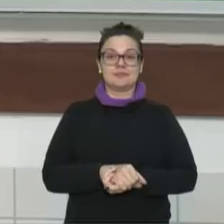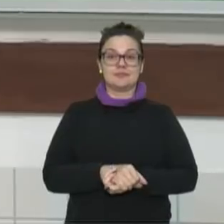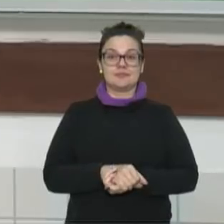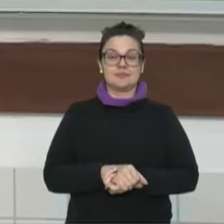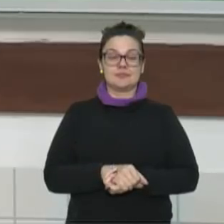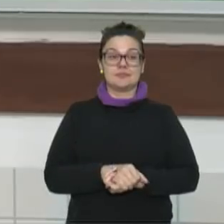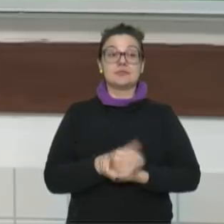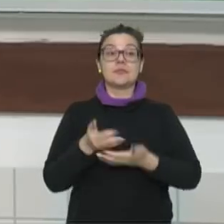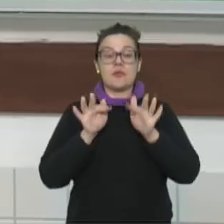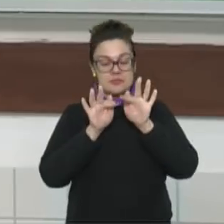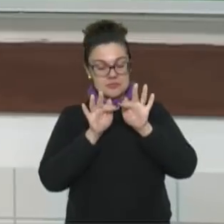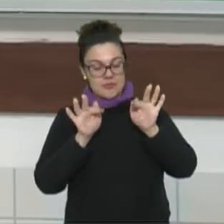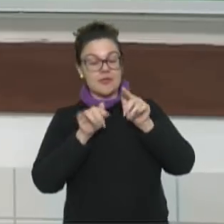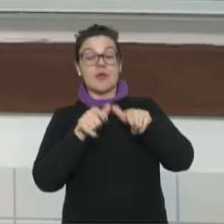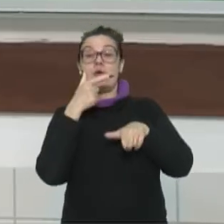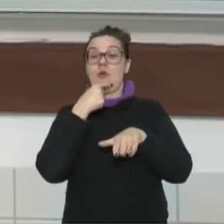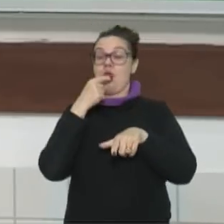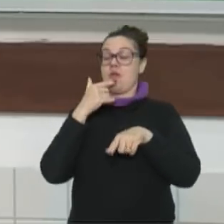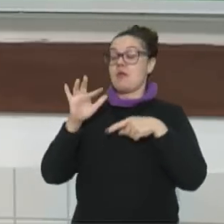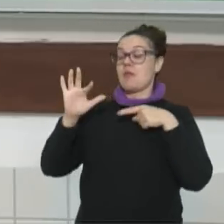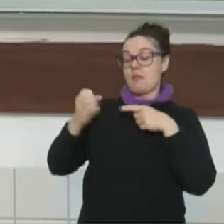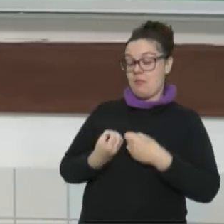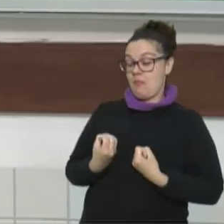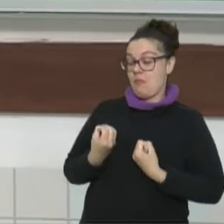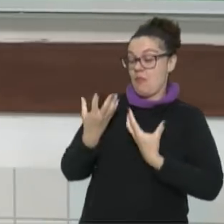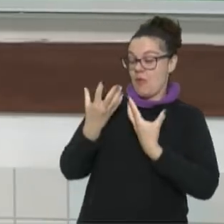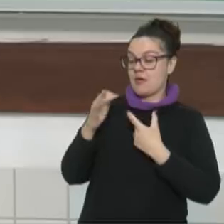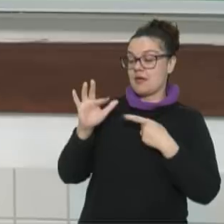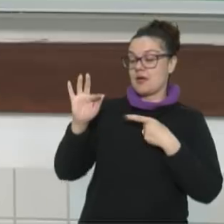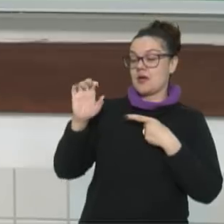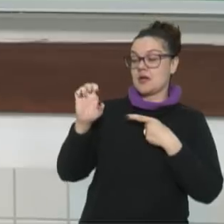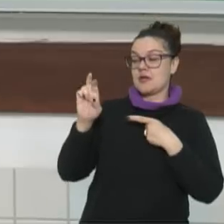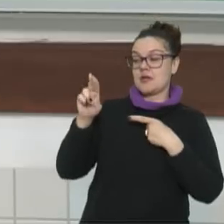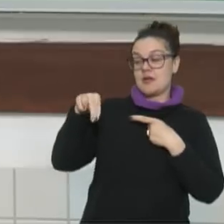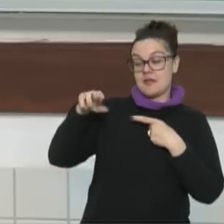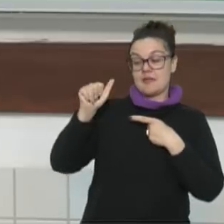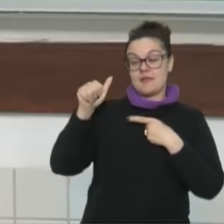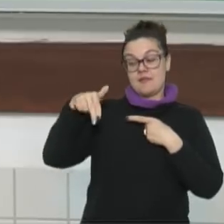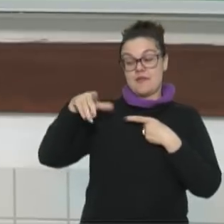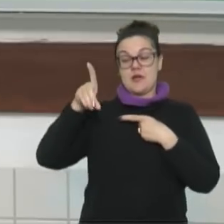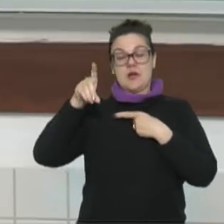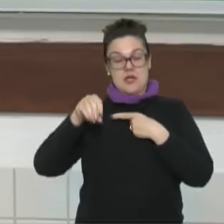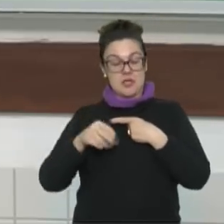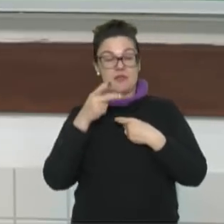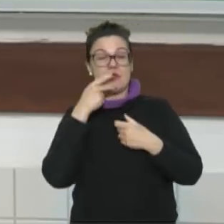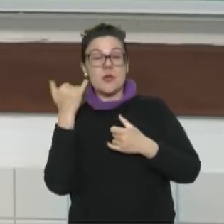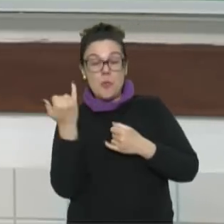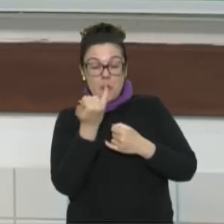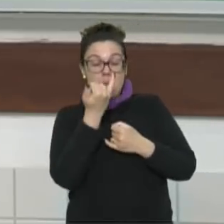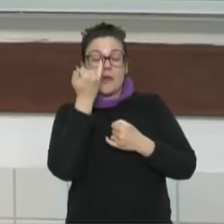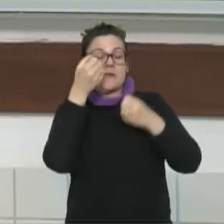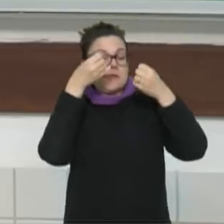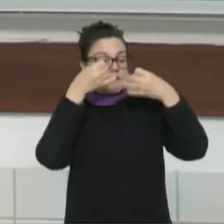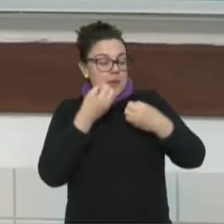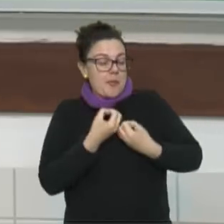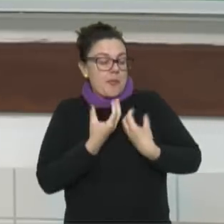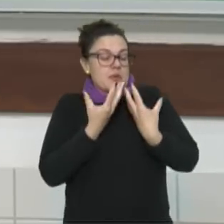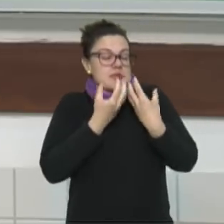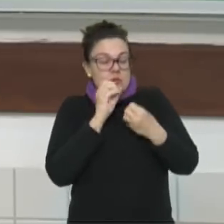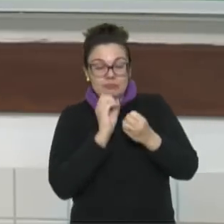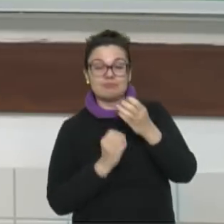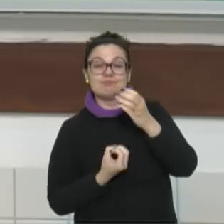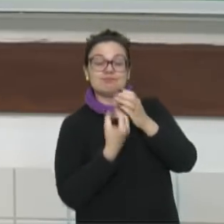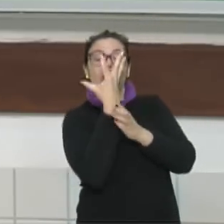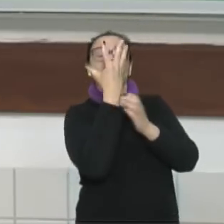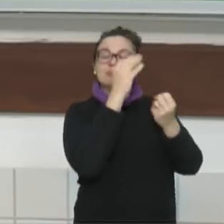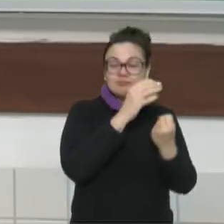Bom, né, Fernando Pessoa traz esse poema para falar sobre a importância da sua arte, né, a importância de criar.